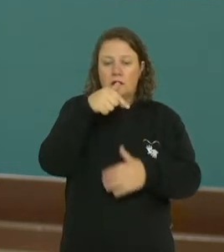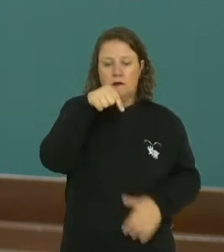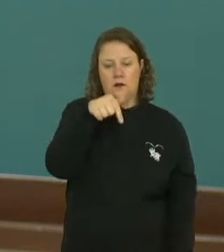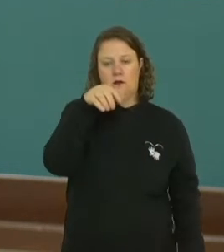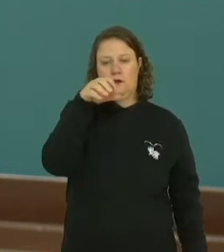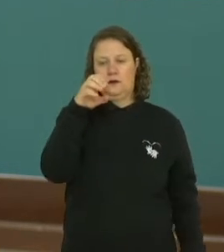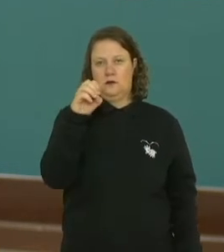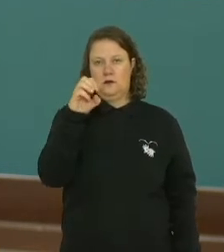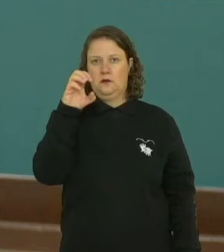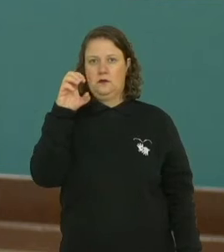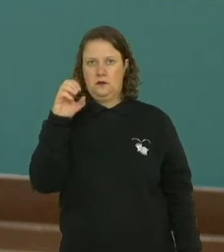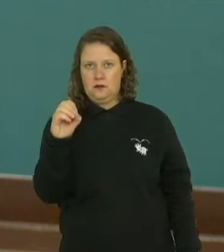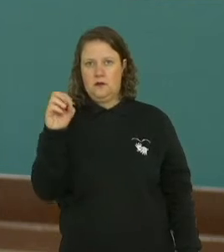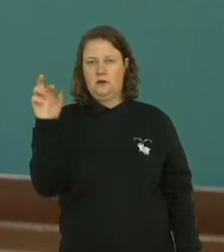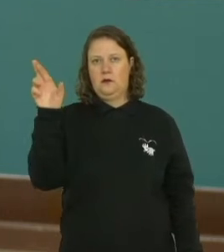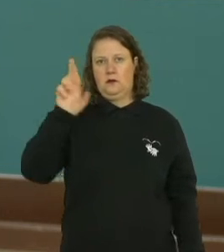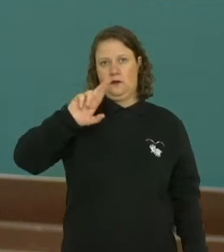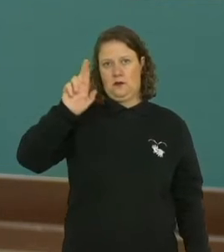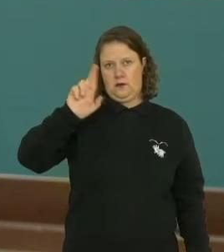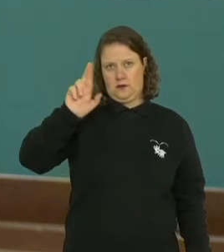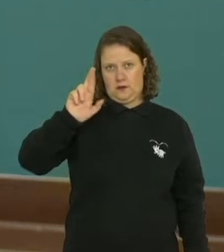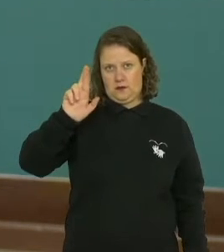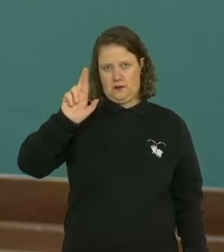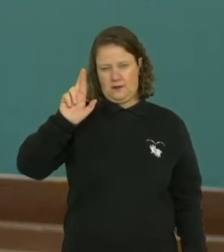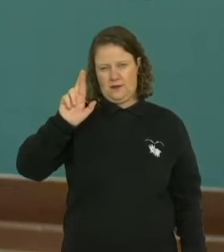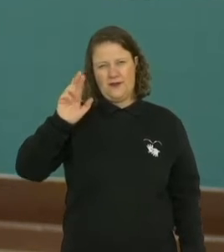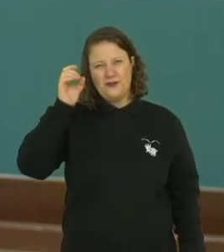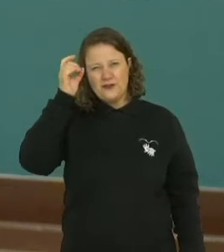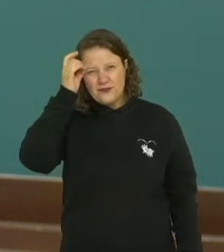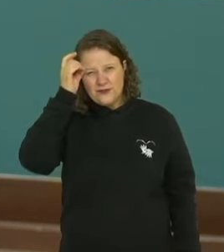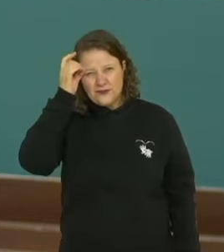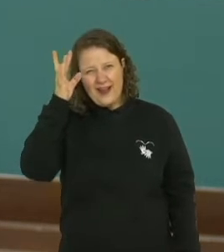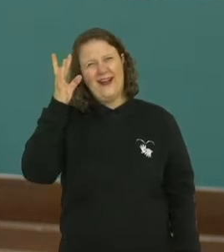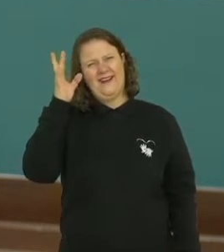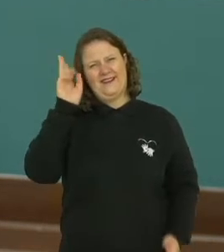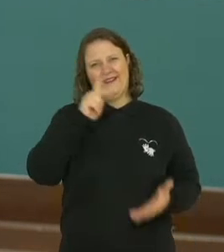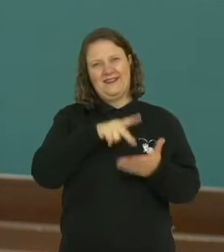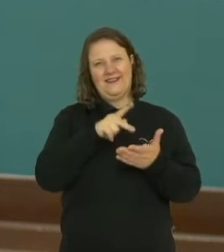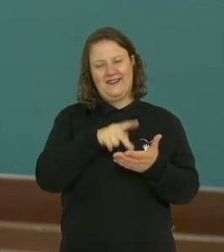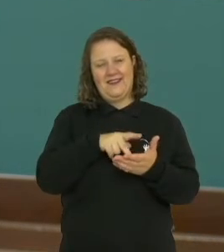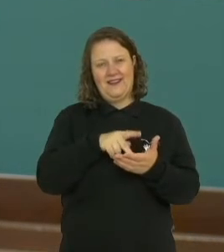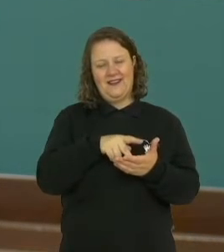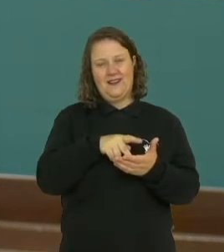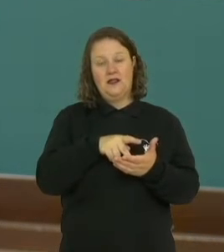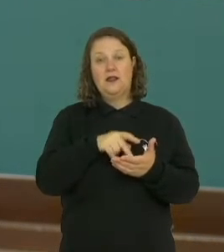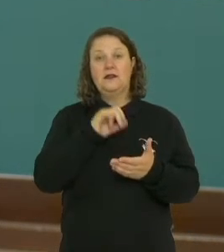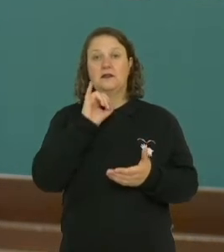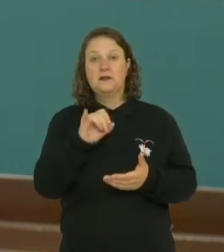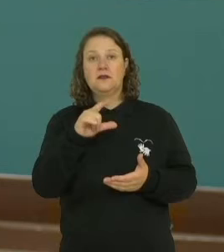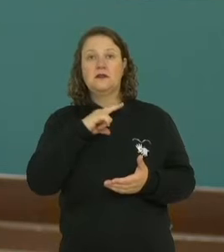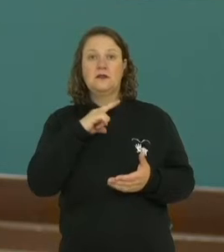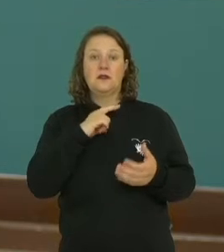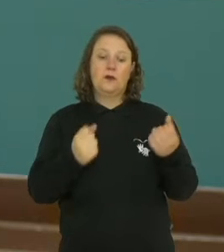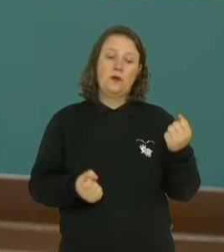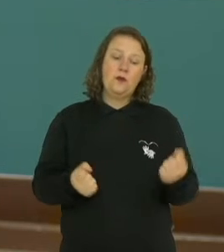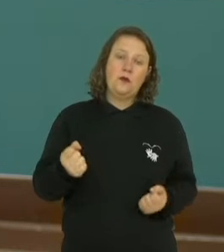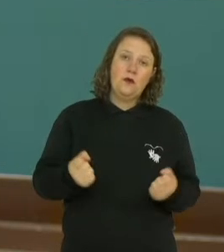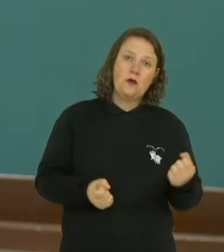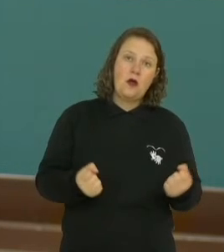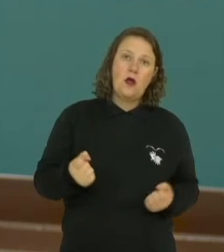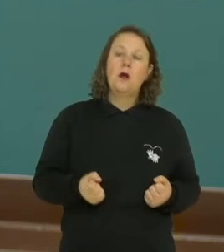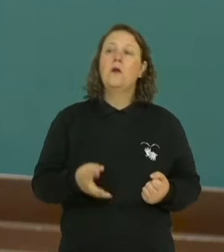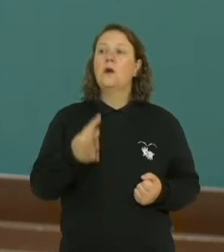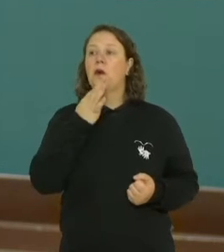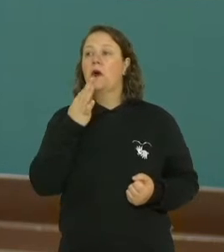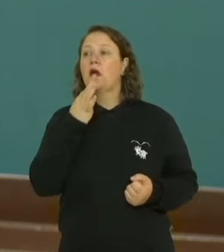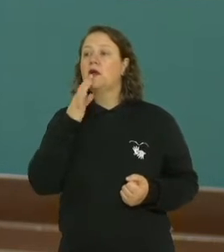700 reais de IPVA. Viu como não foi difícil calcular o IPVA aí? Então, se você tem um carro aí em casa, conhece alguém que